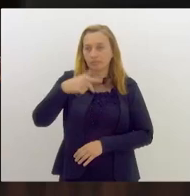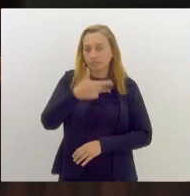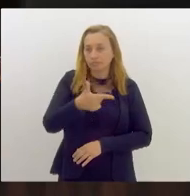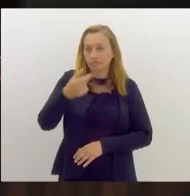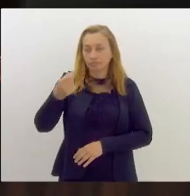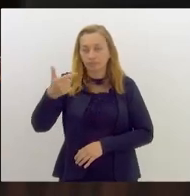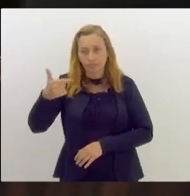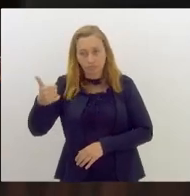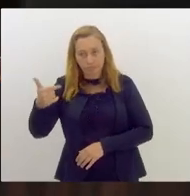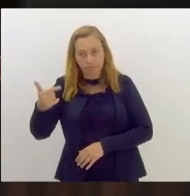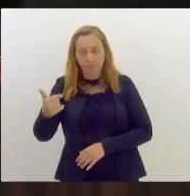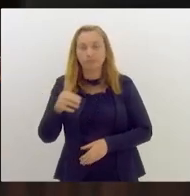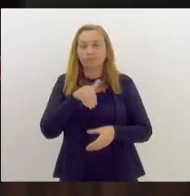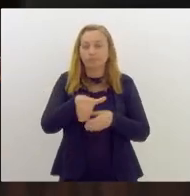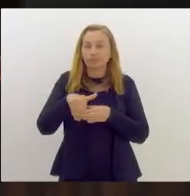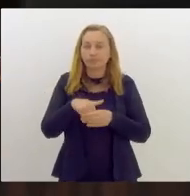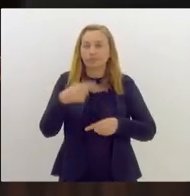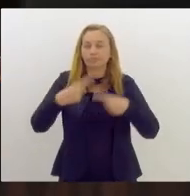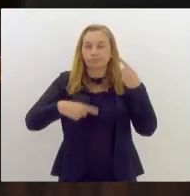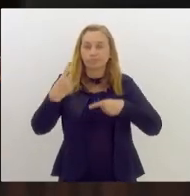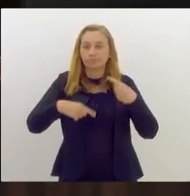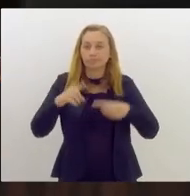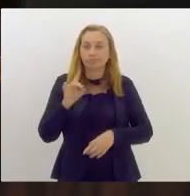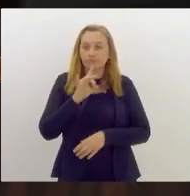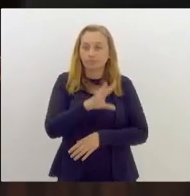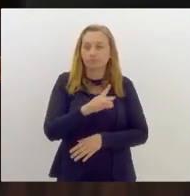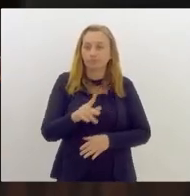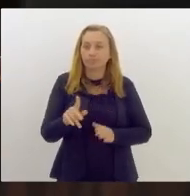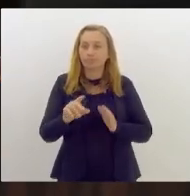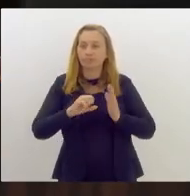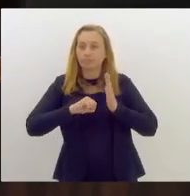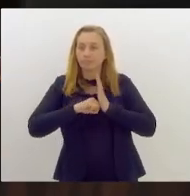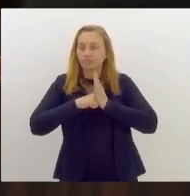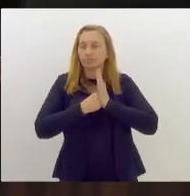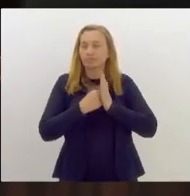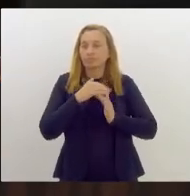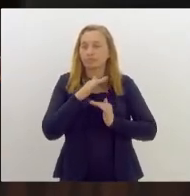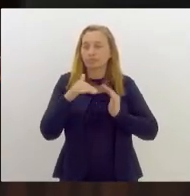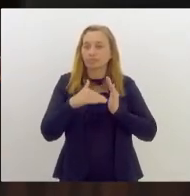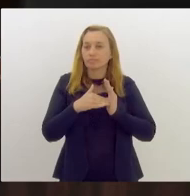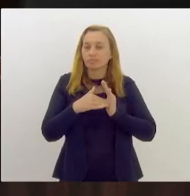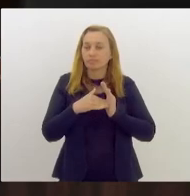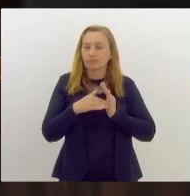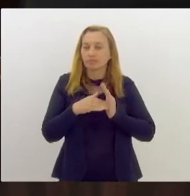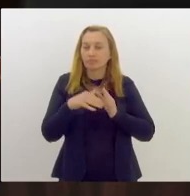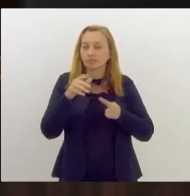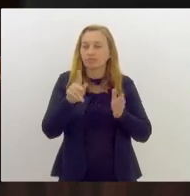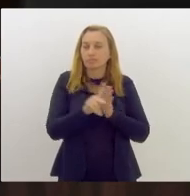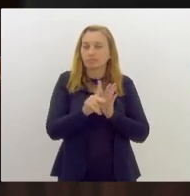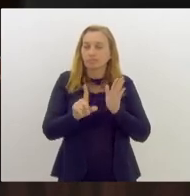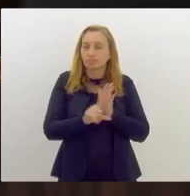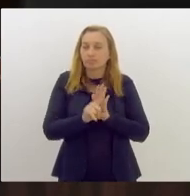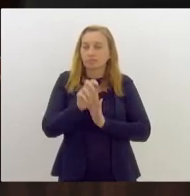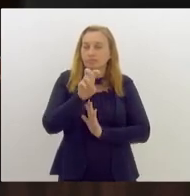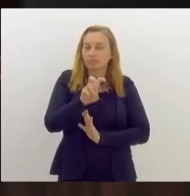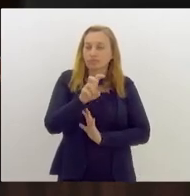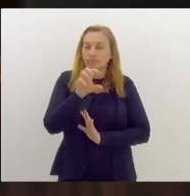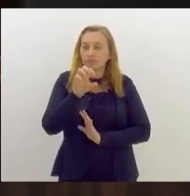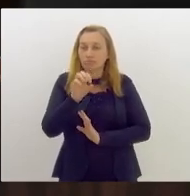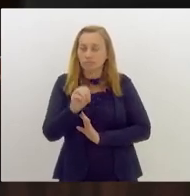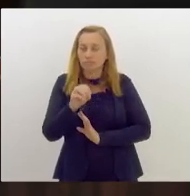2022 em votação e discussão única veto Total aposto ao projeto de lei